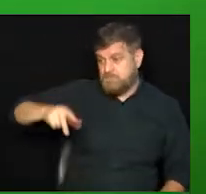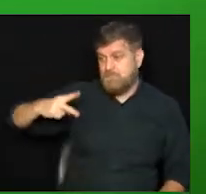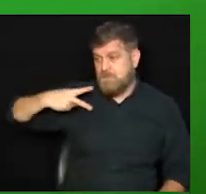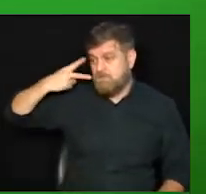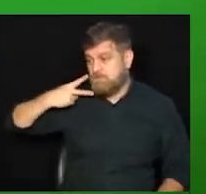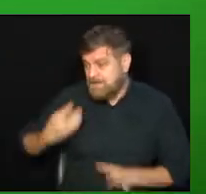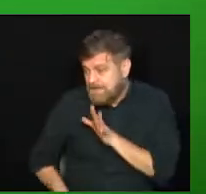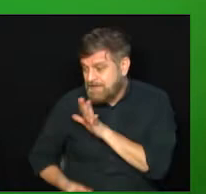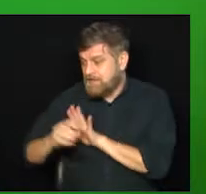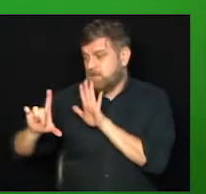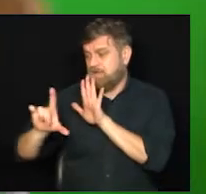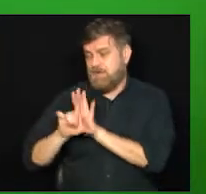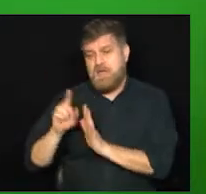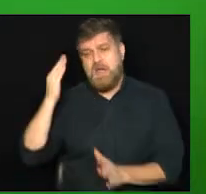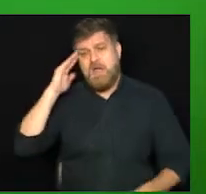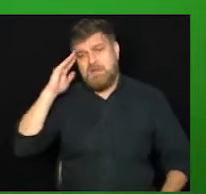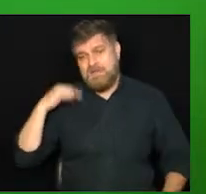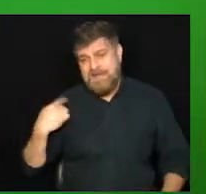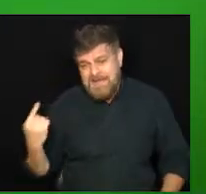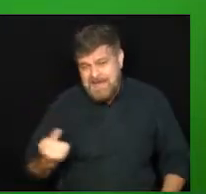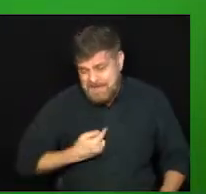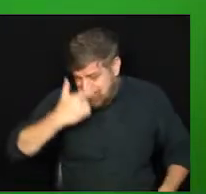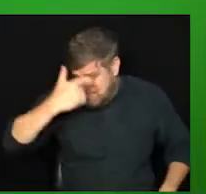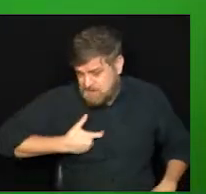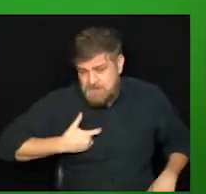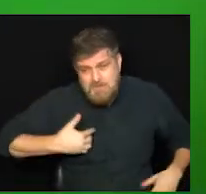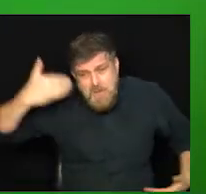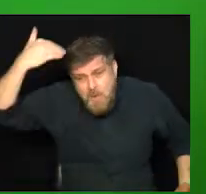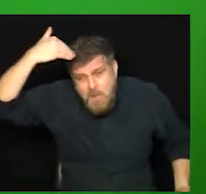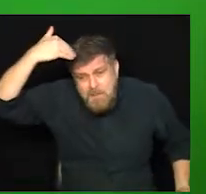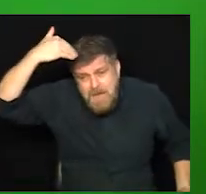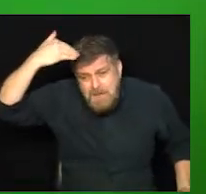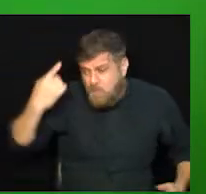legislação, entendem que a gente não pode pagar pela maioria.